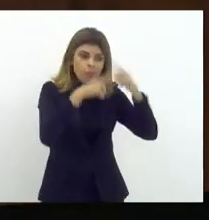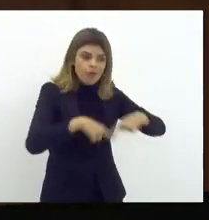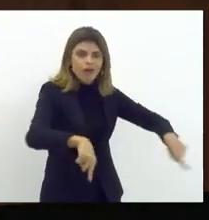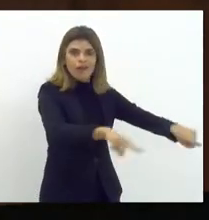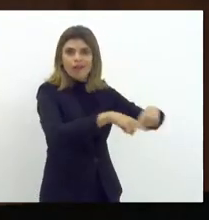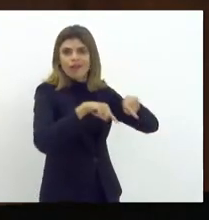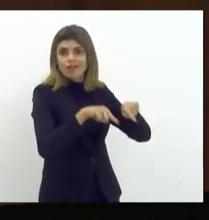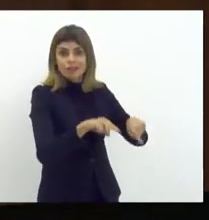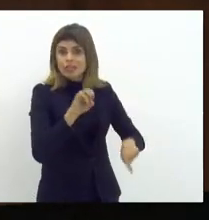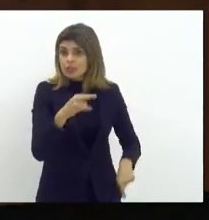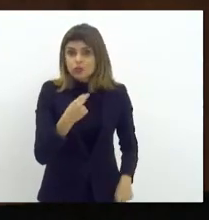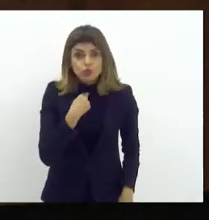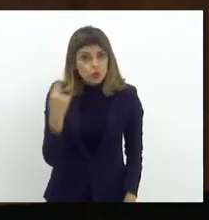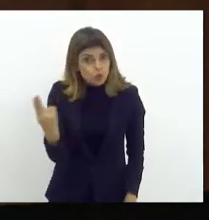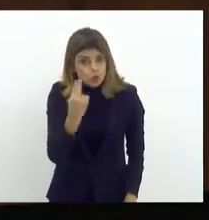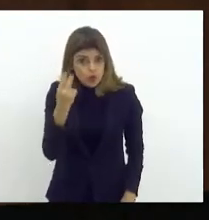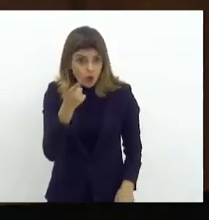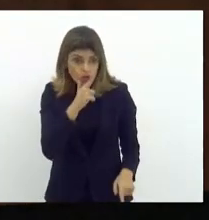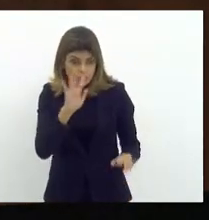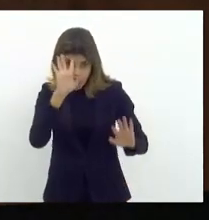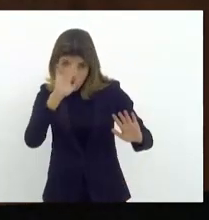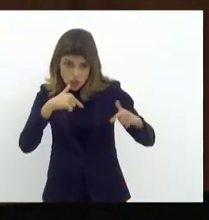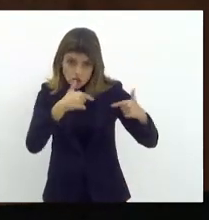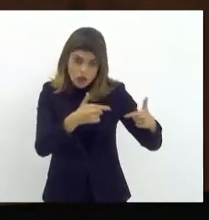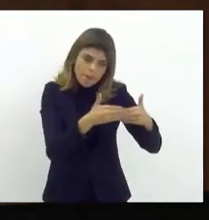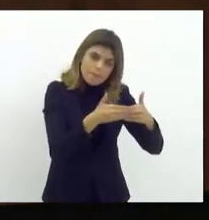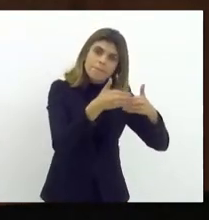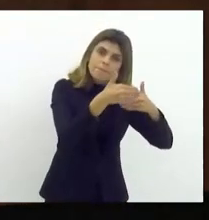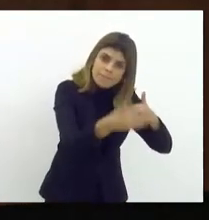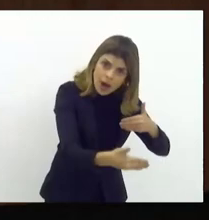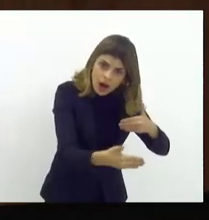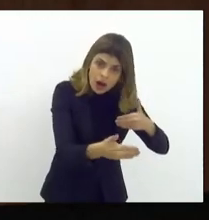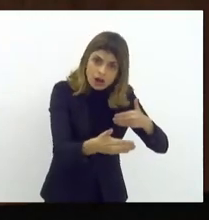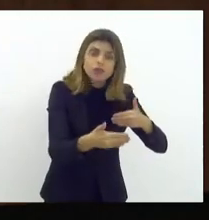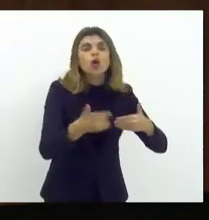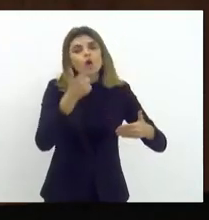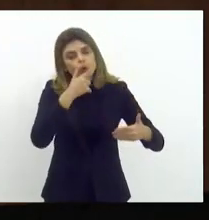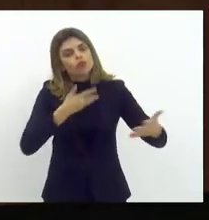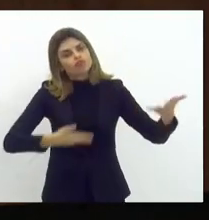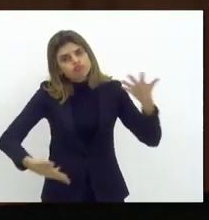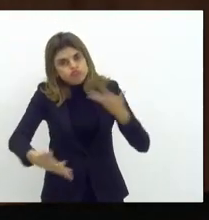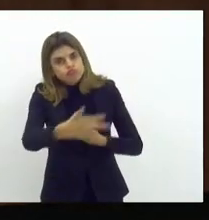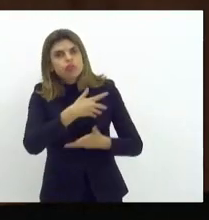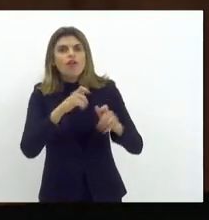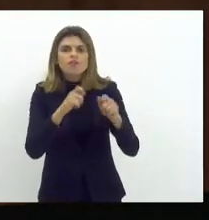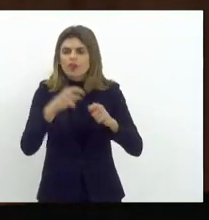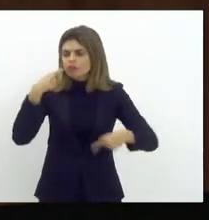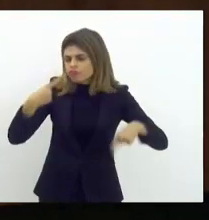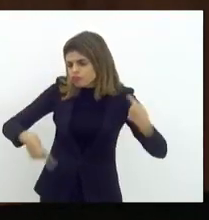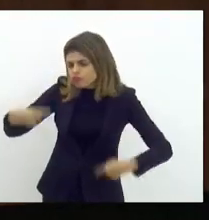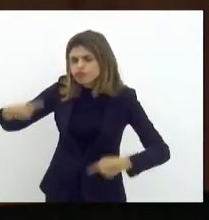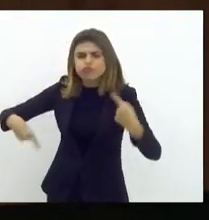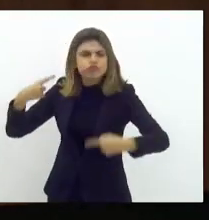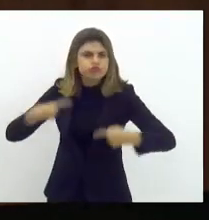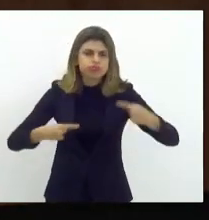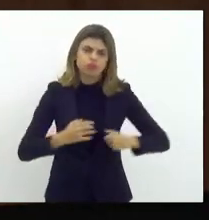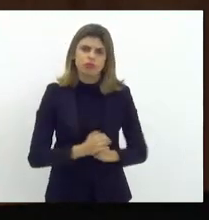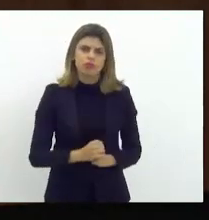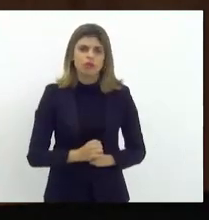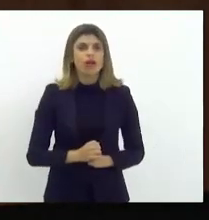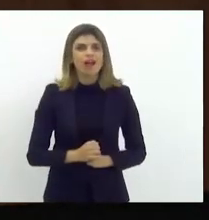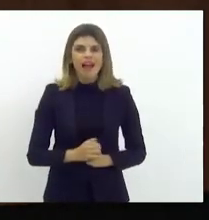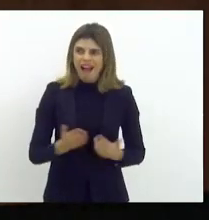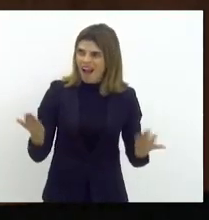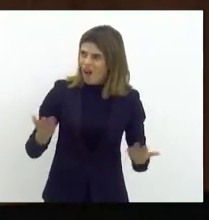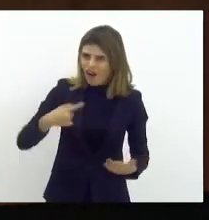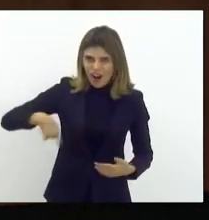se não tem como construir agora estendemos esse e coletivamente nós vamos fazer o debate essa tem que ser a